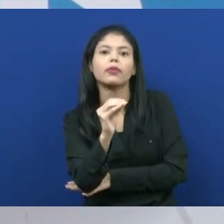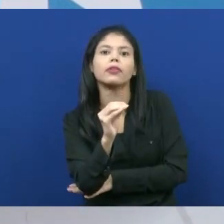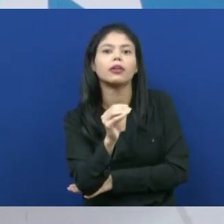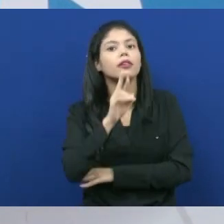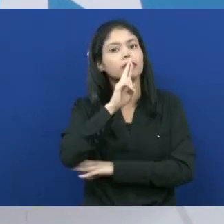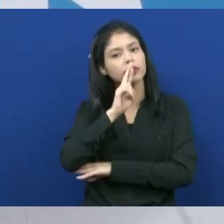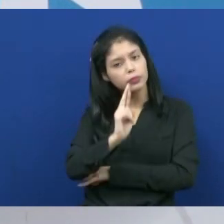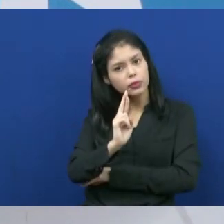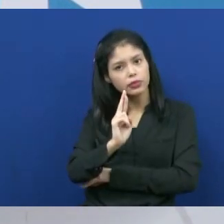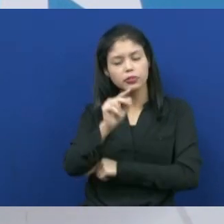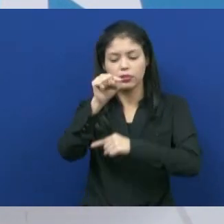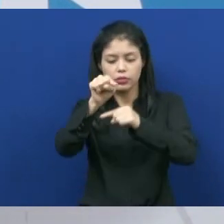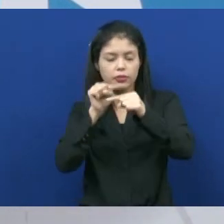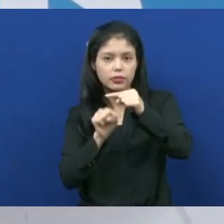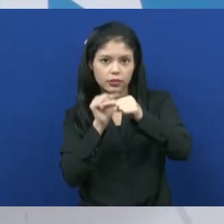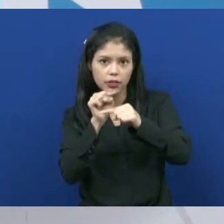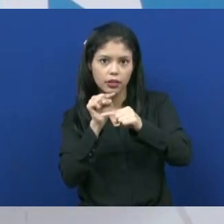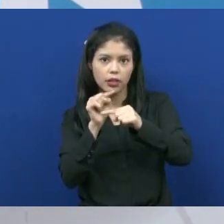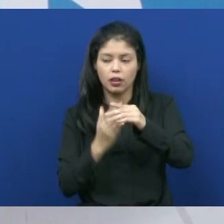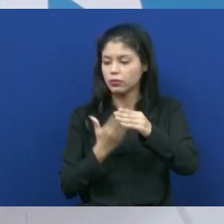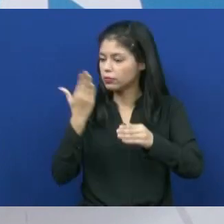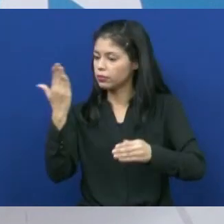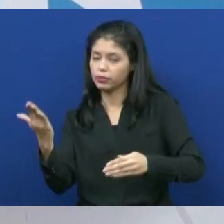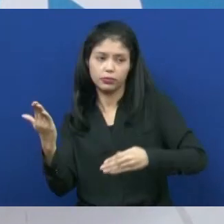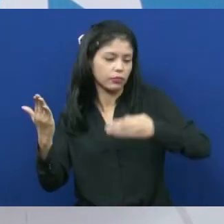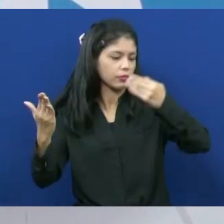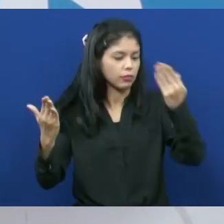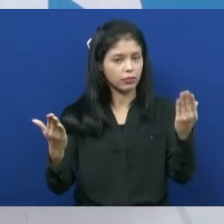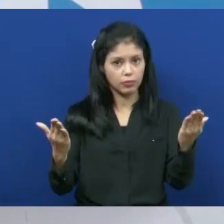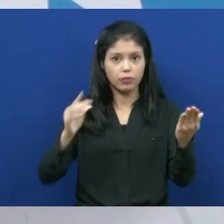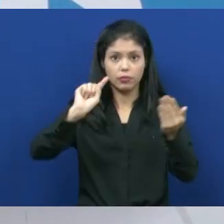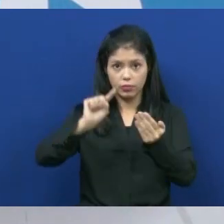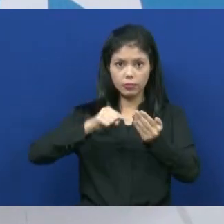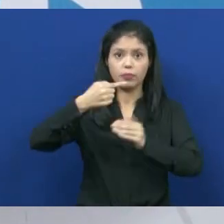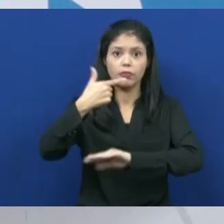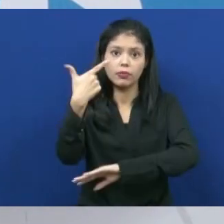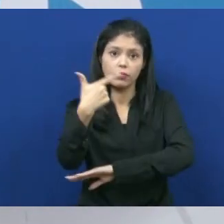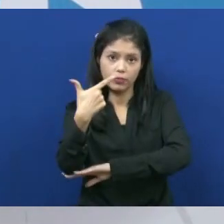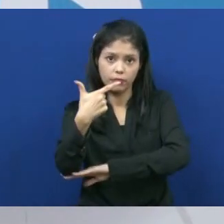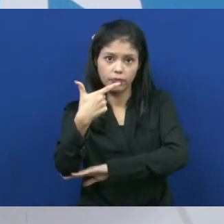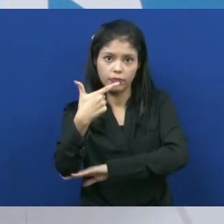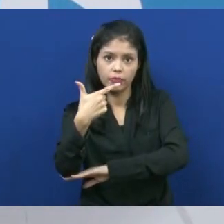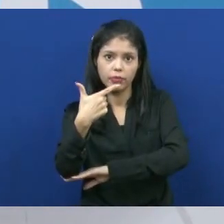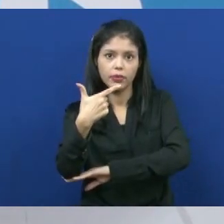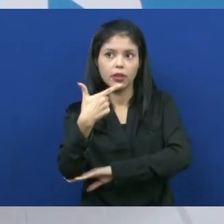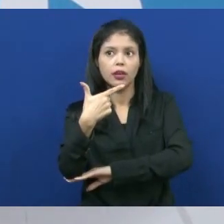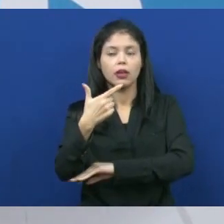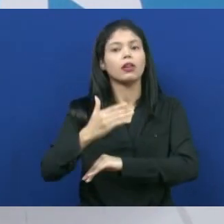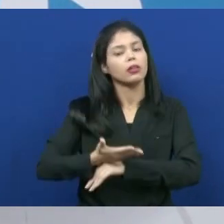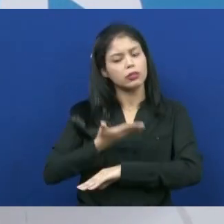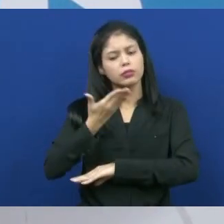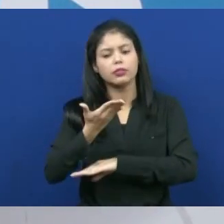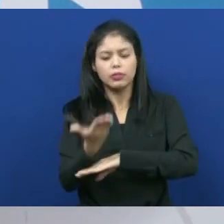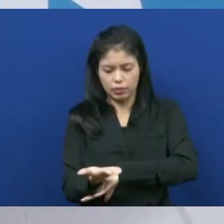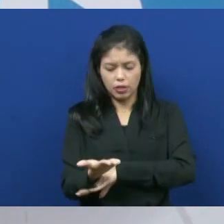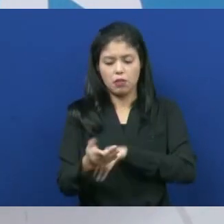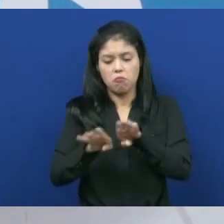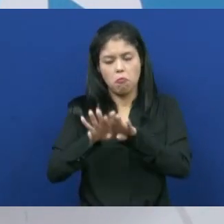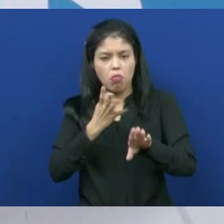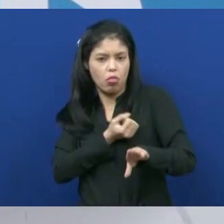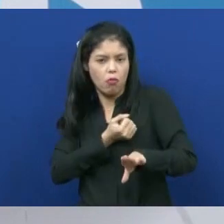é o resultado da divisão entre um termo, a partir do segundo, pelo seu termo